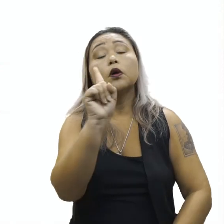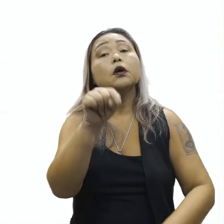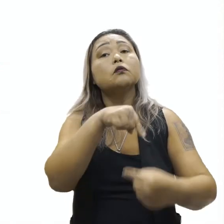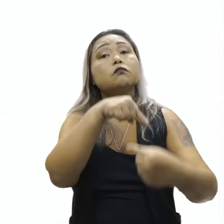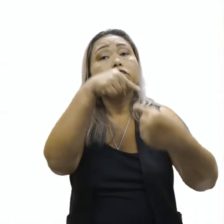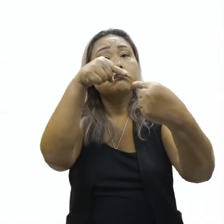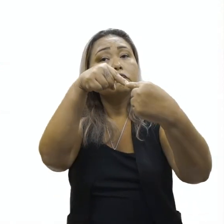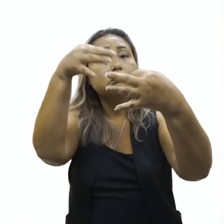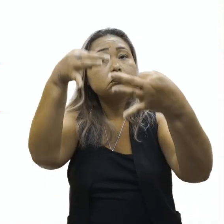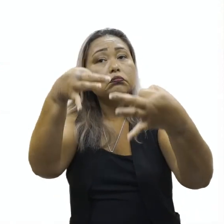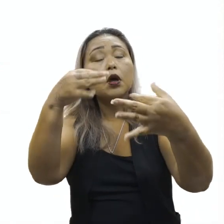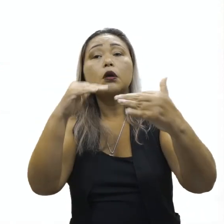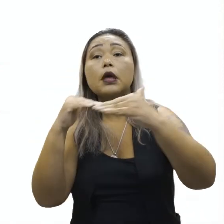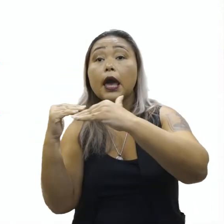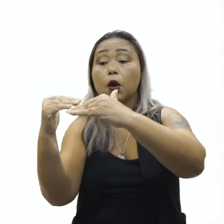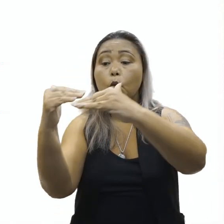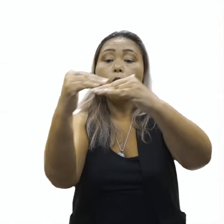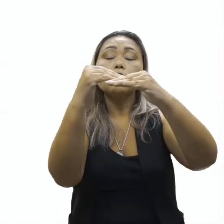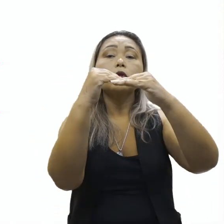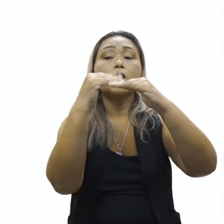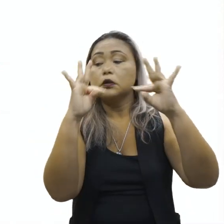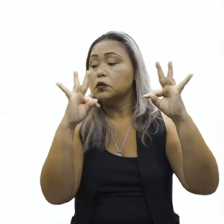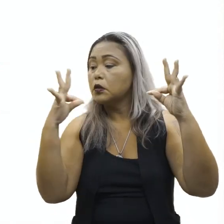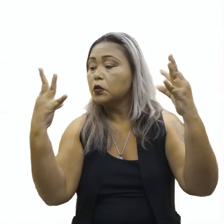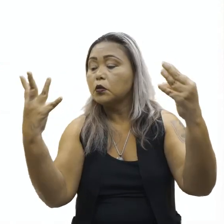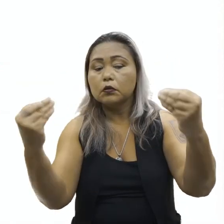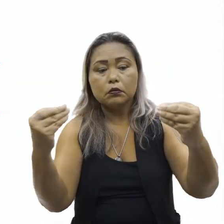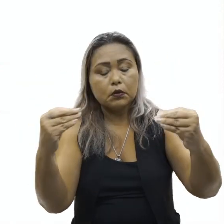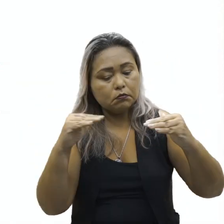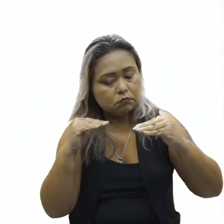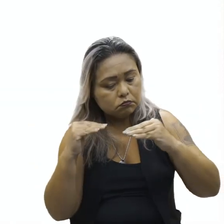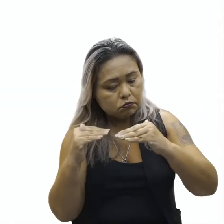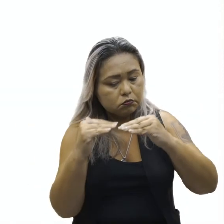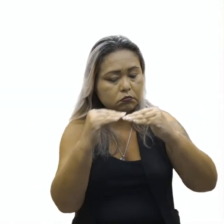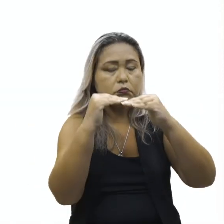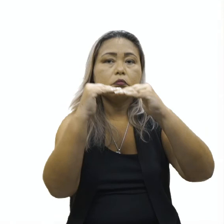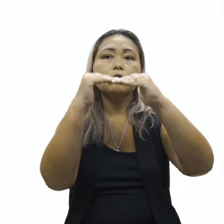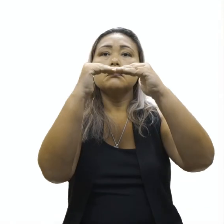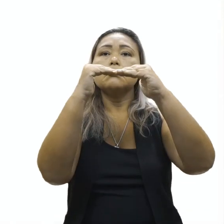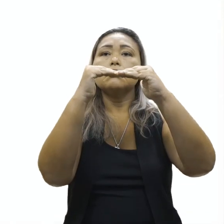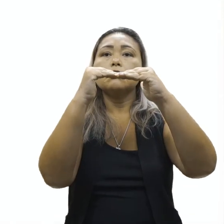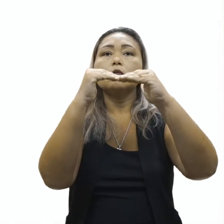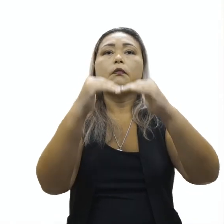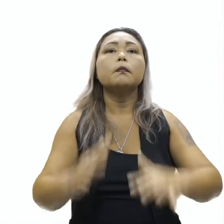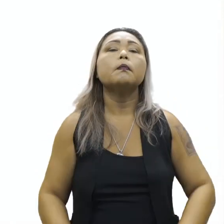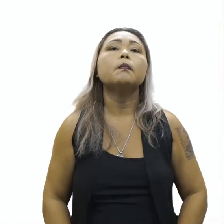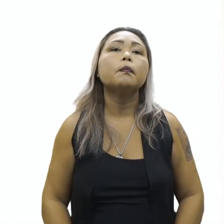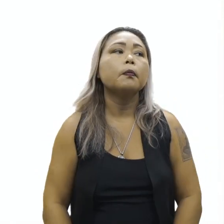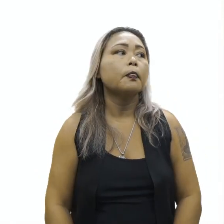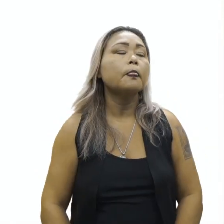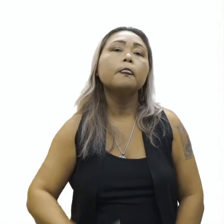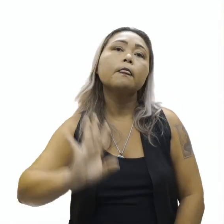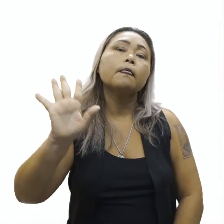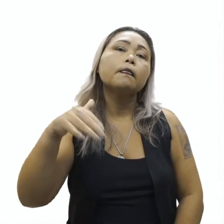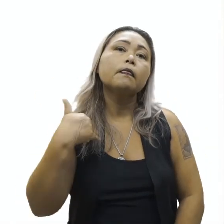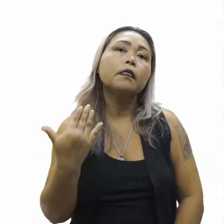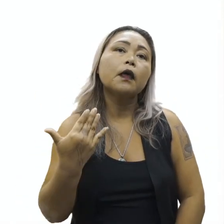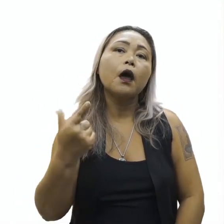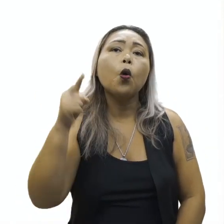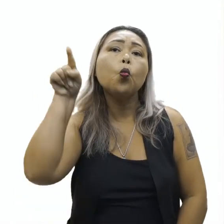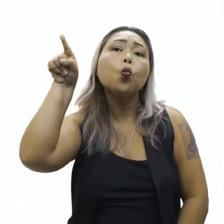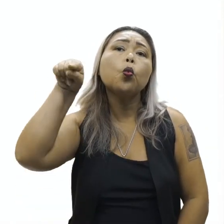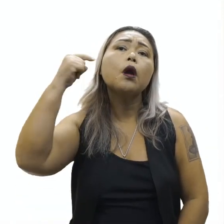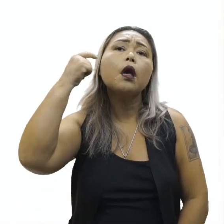a igualdade entre todos, né? Nessas bases aí da sociedade. Então, assim, o que eles pensam?